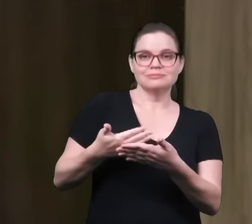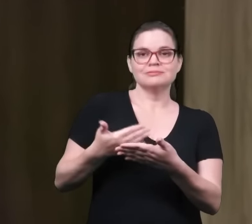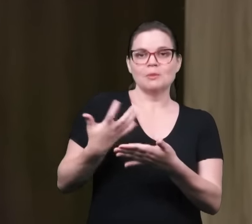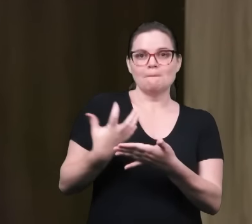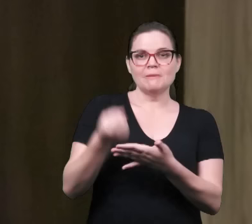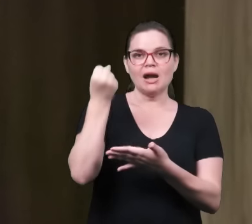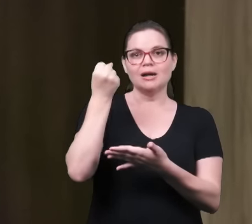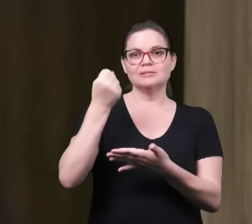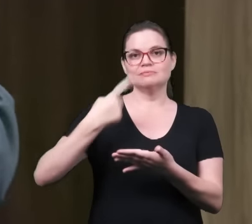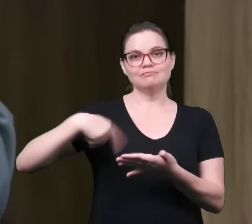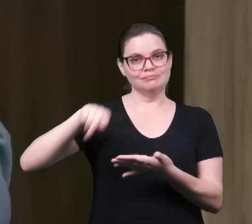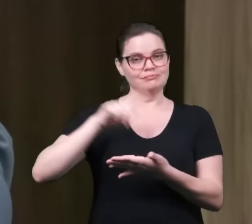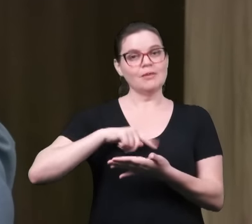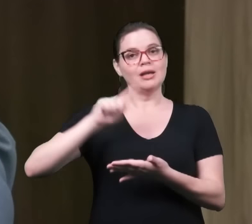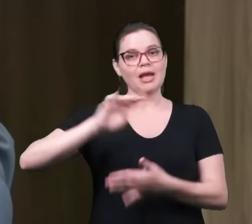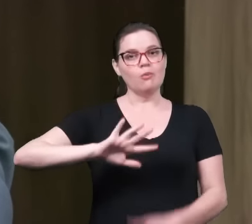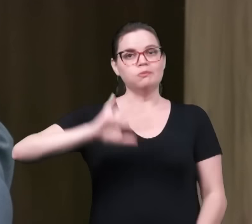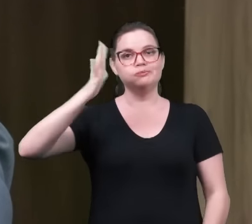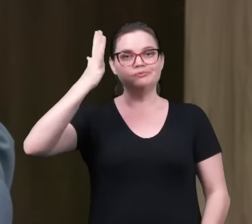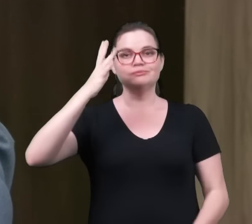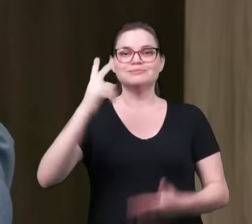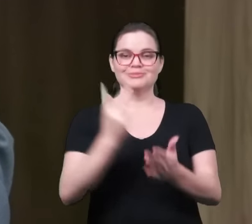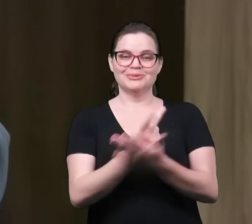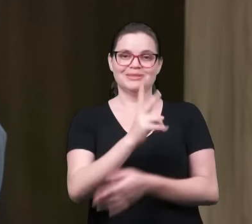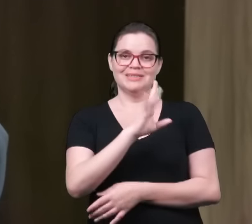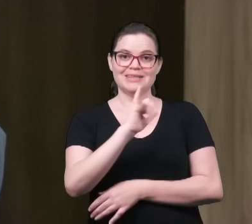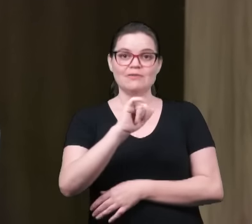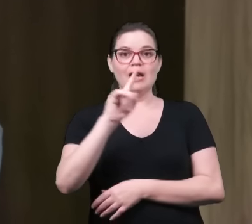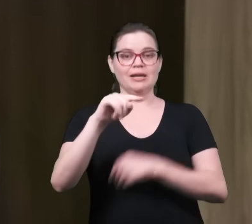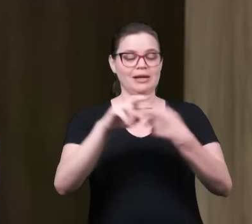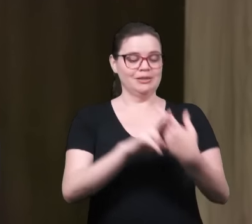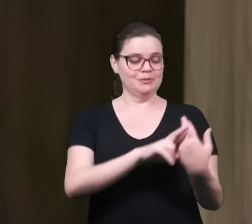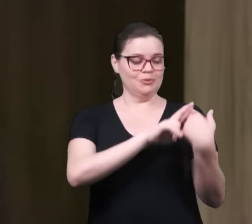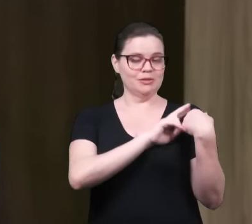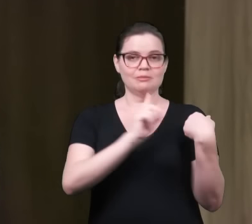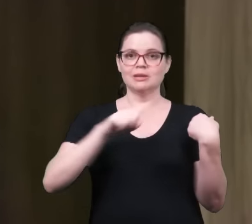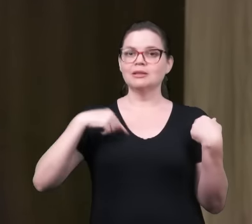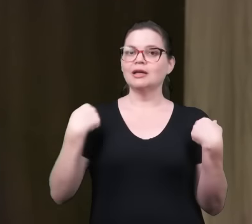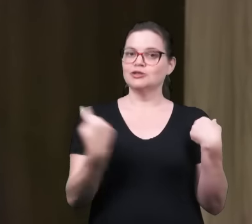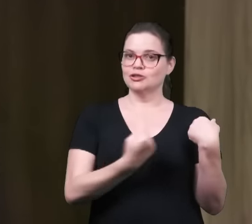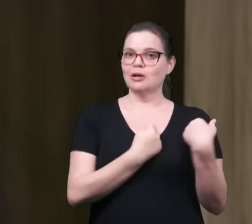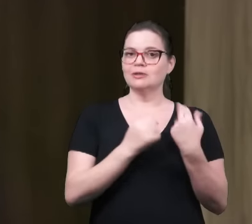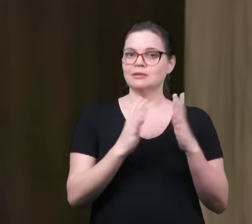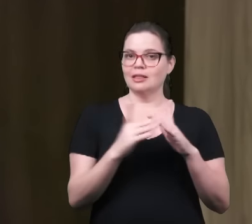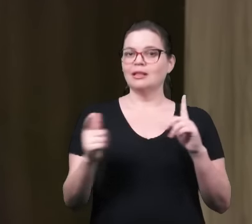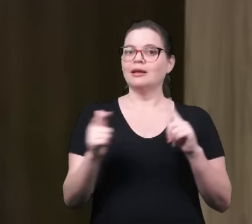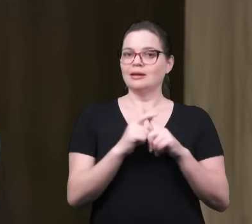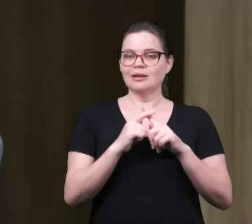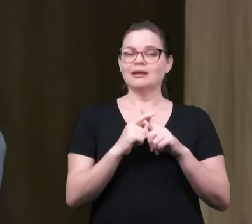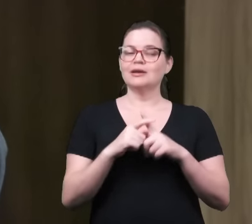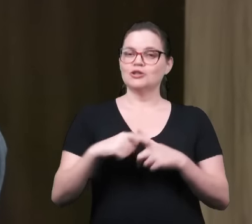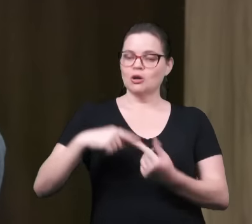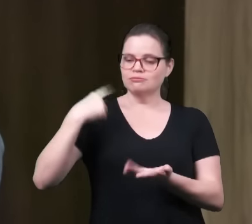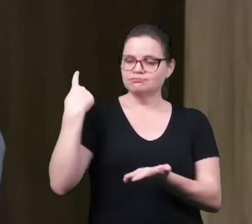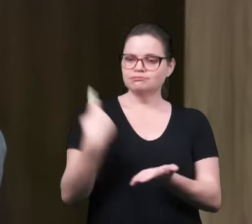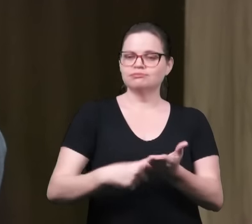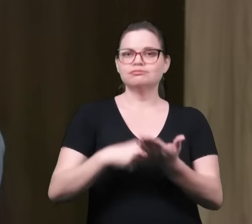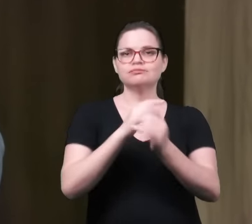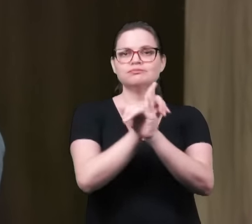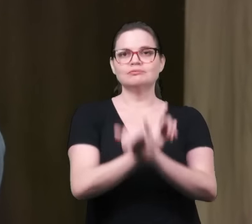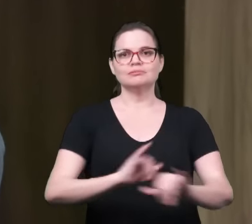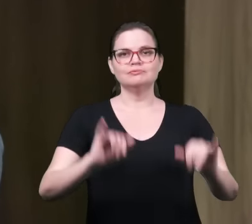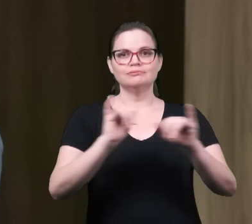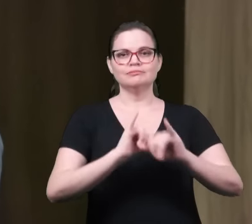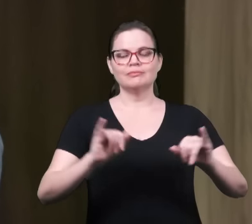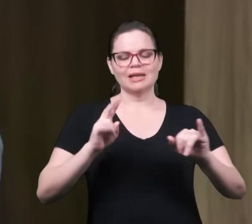a mensagem, a incumbência que o Senhor nos deu enquanto igreja, esse compromisso de jamais deixar